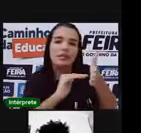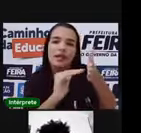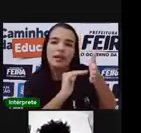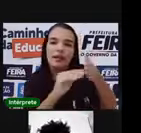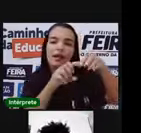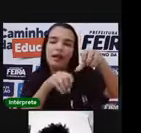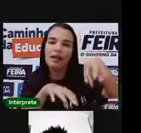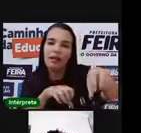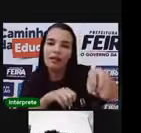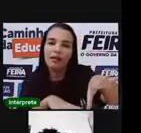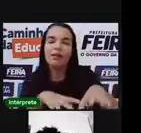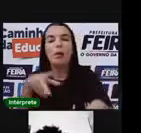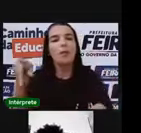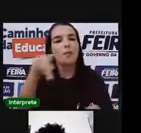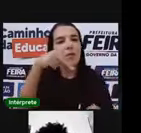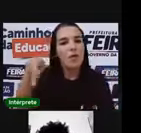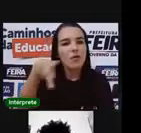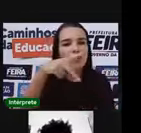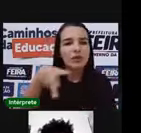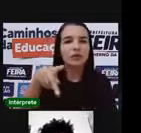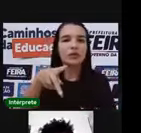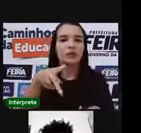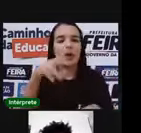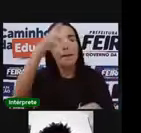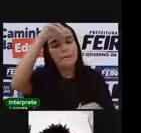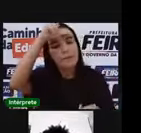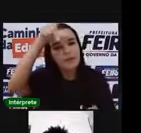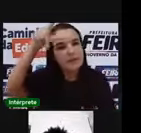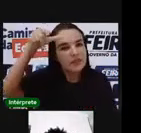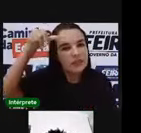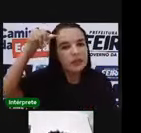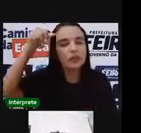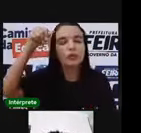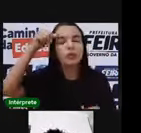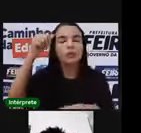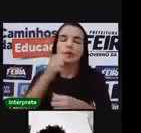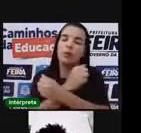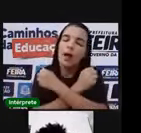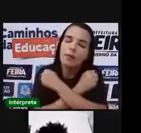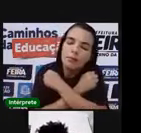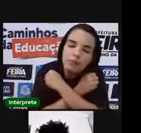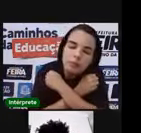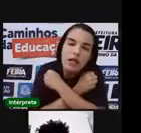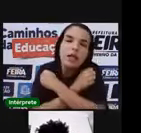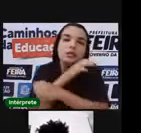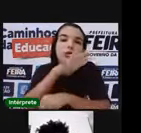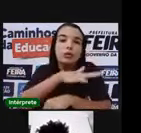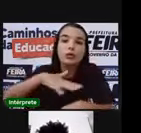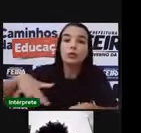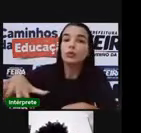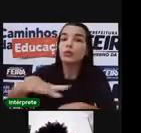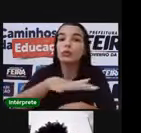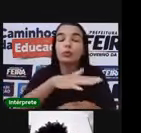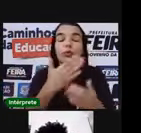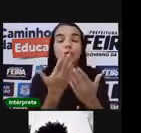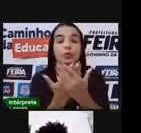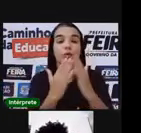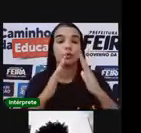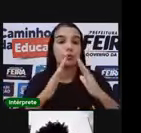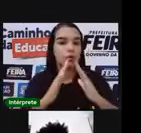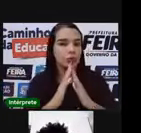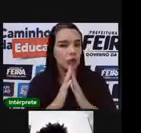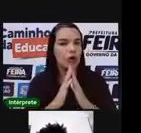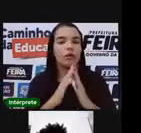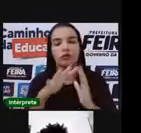dos professores, o abraço da prefeitura, não é, municipal, o abraço da escola de uma